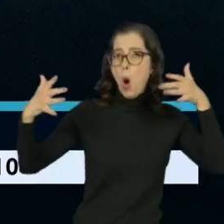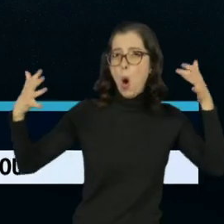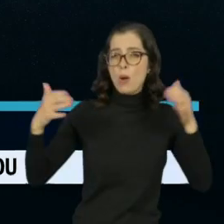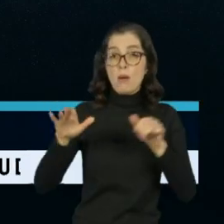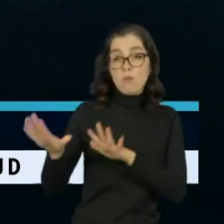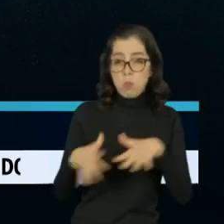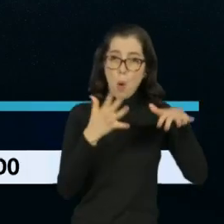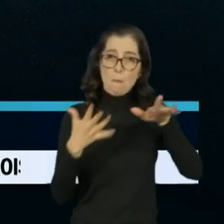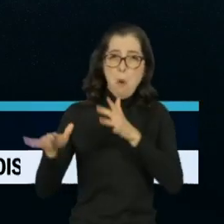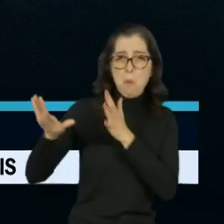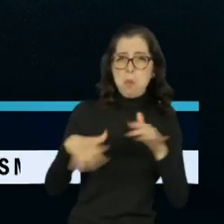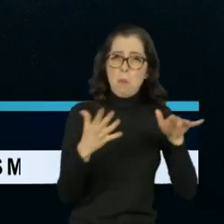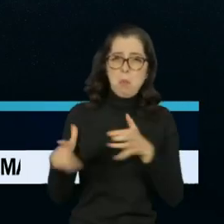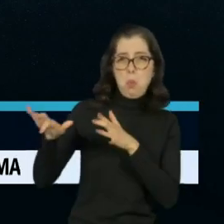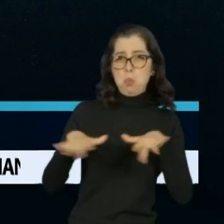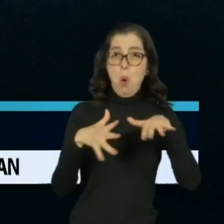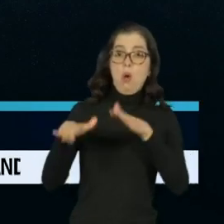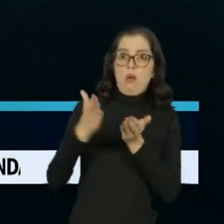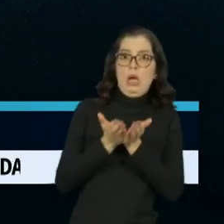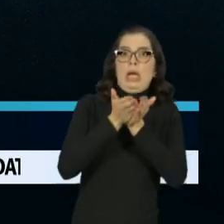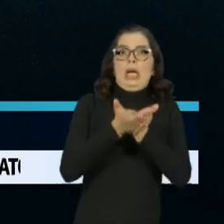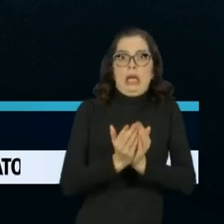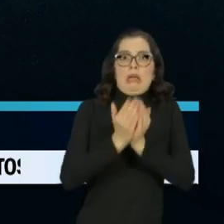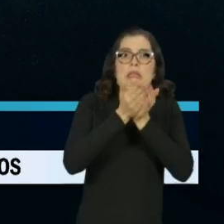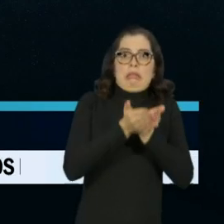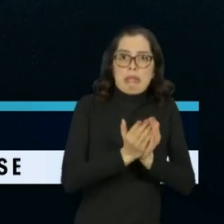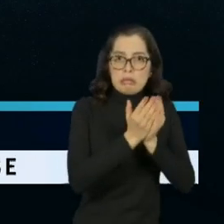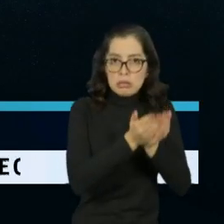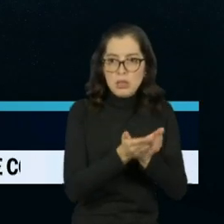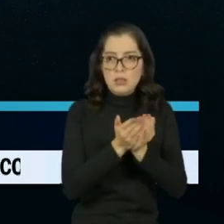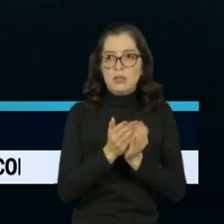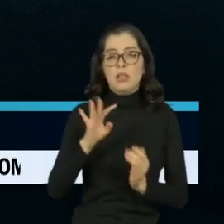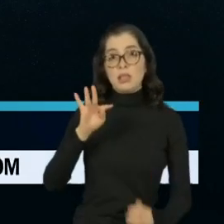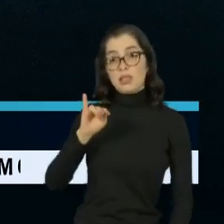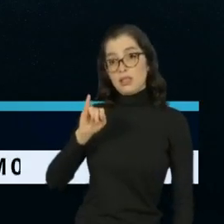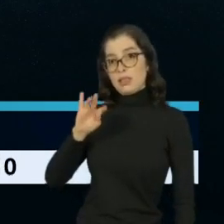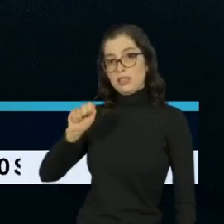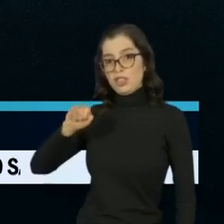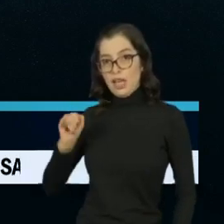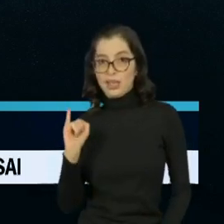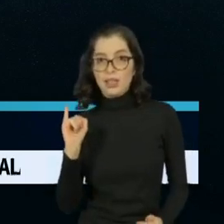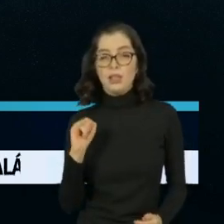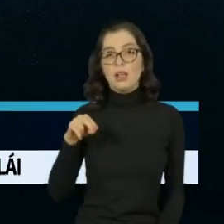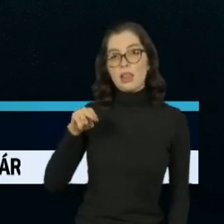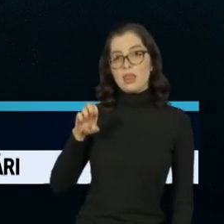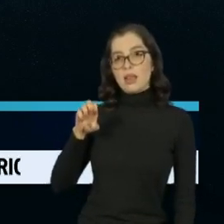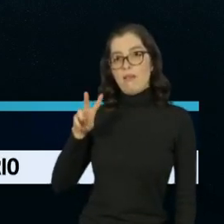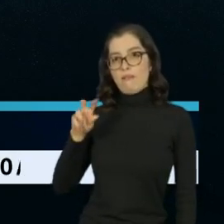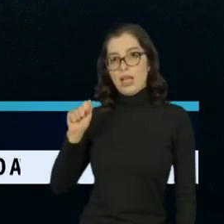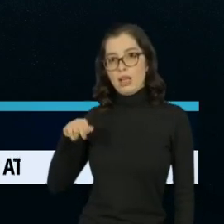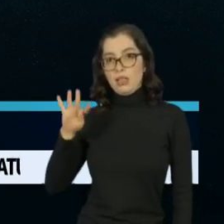arrastaram a balsa que faz a travessia entre Itajaí e Navegantes, derrubaram árvores